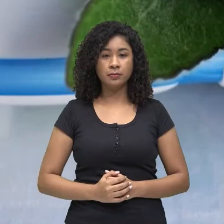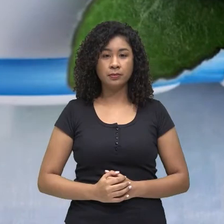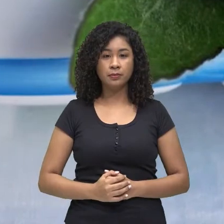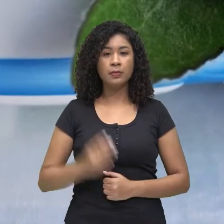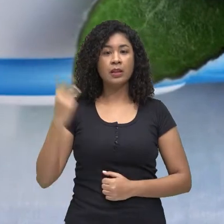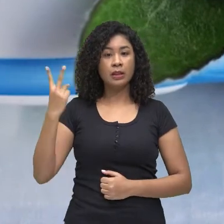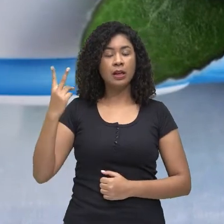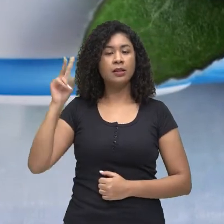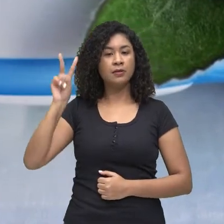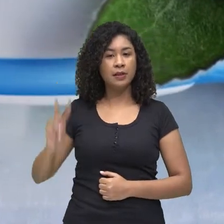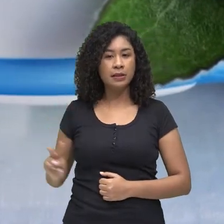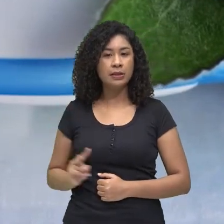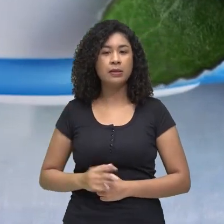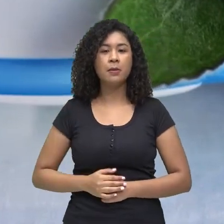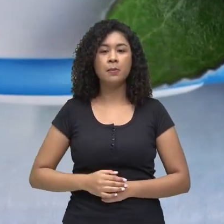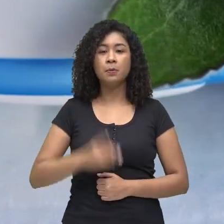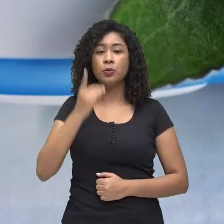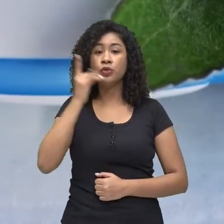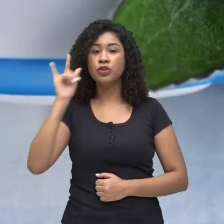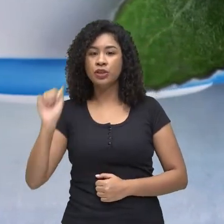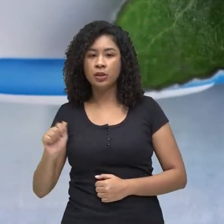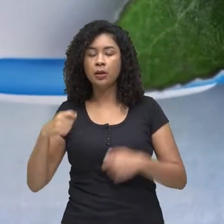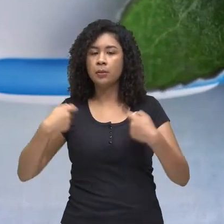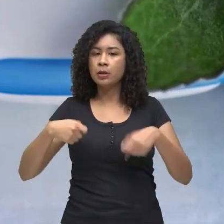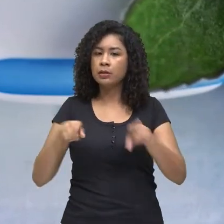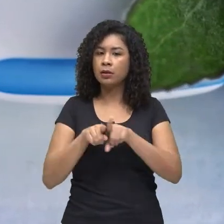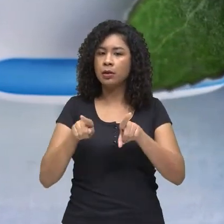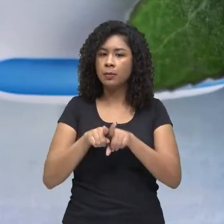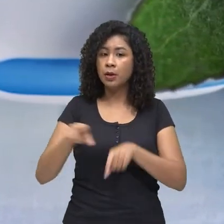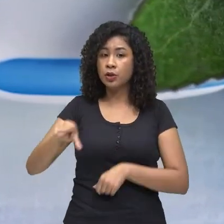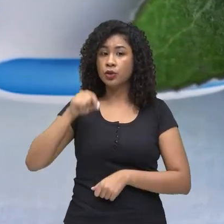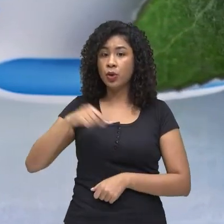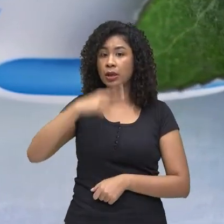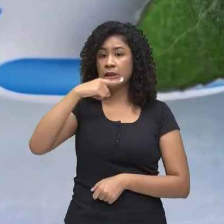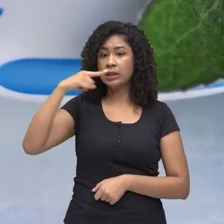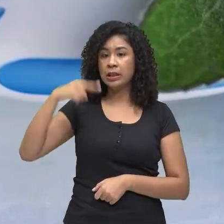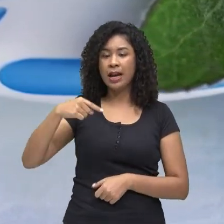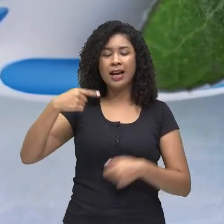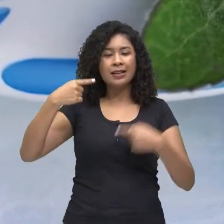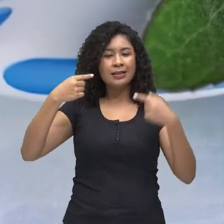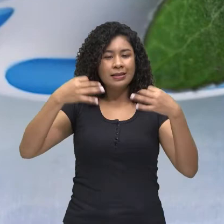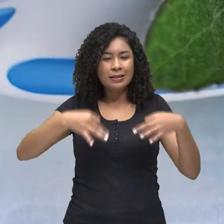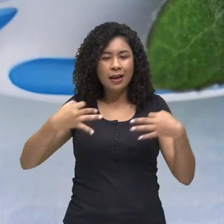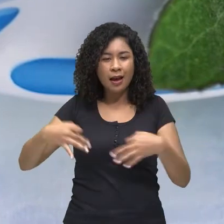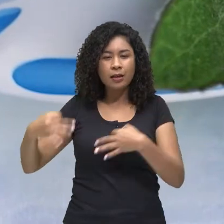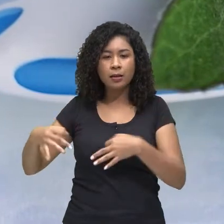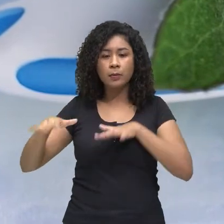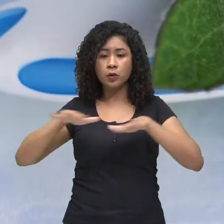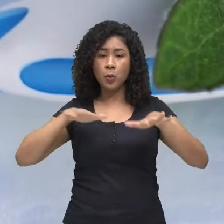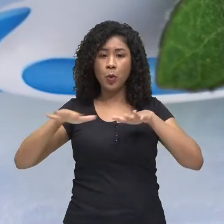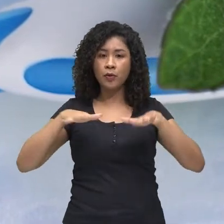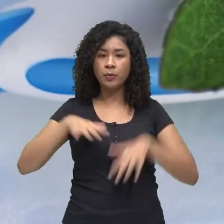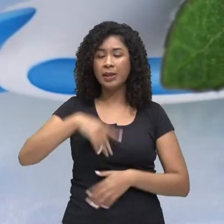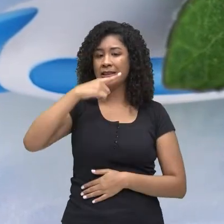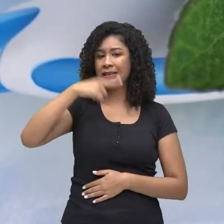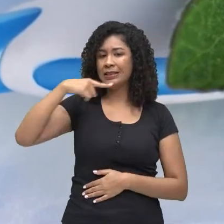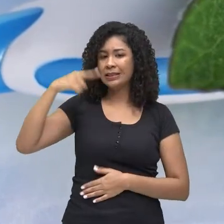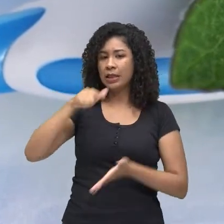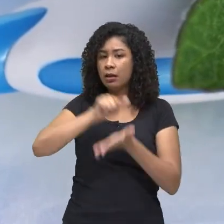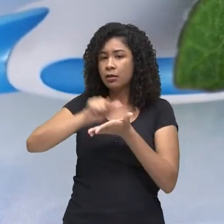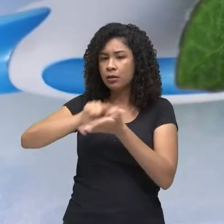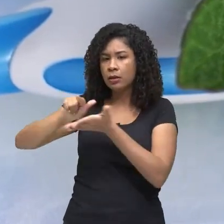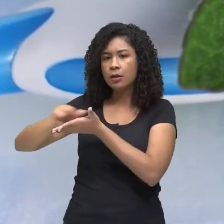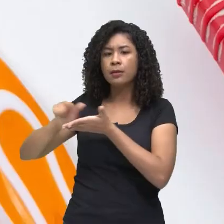e escolher uma escova que seja compatível com o tamanho da sua boca para que você possa fazer os movimentos de limpeza dos dentes durante